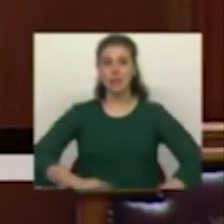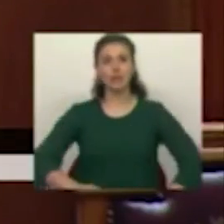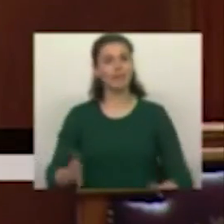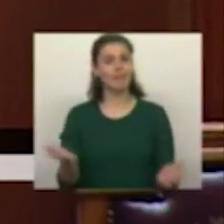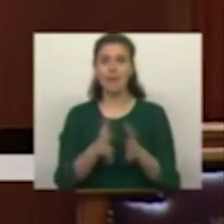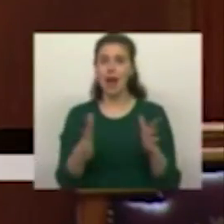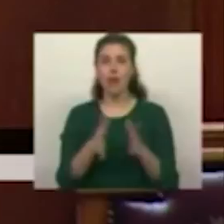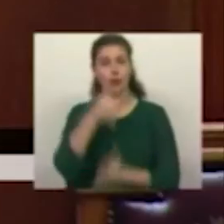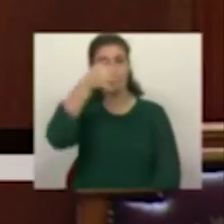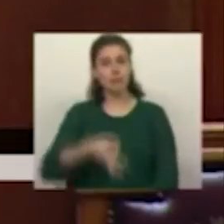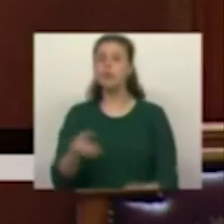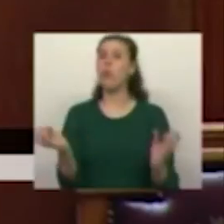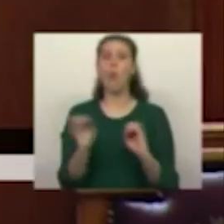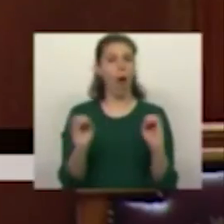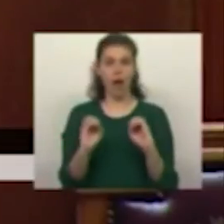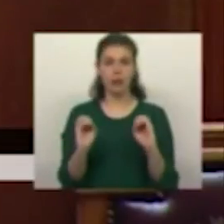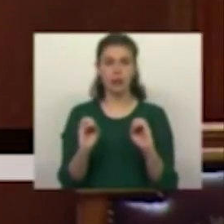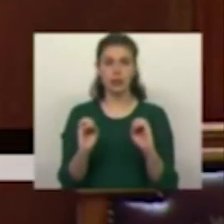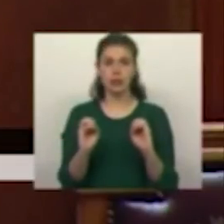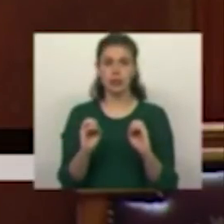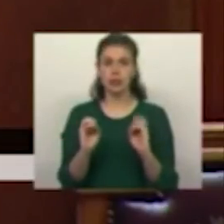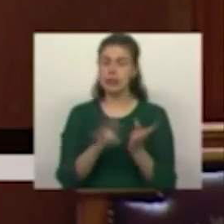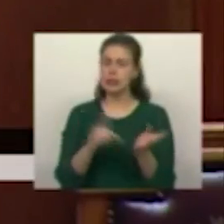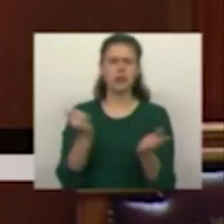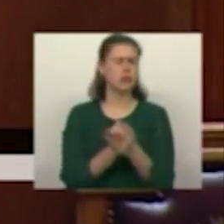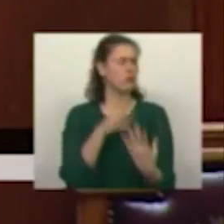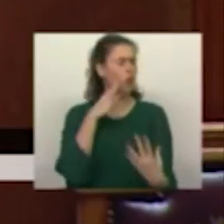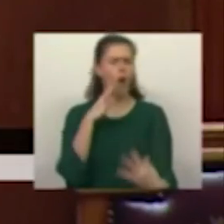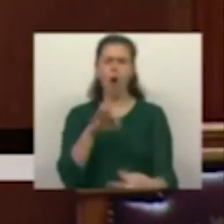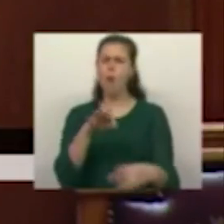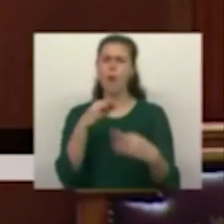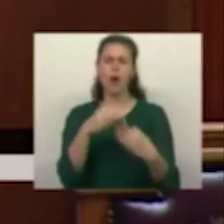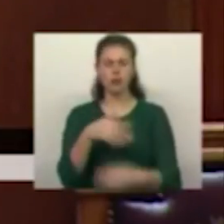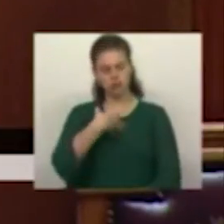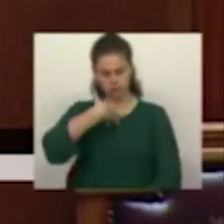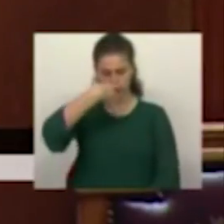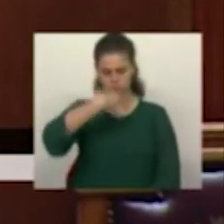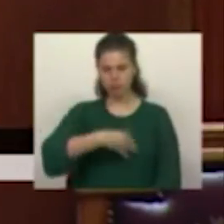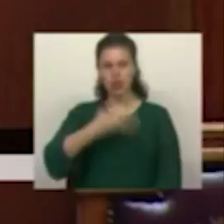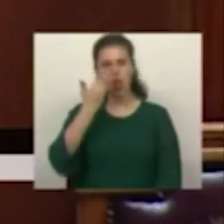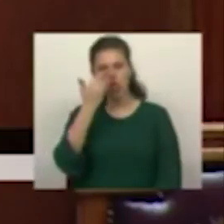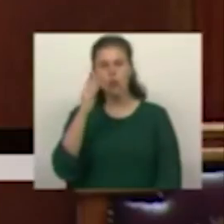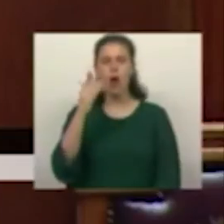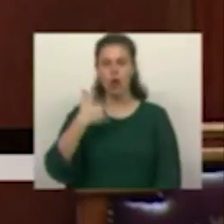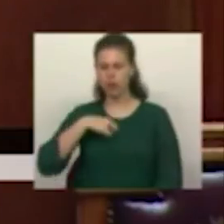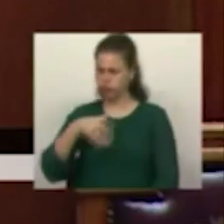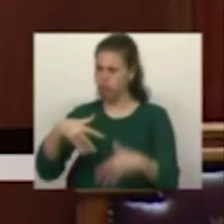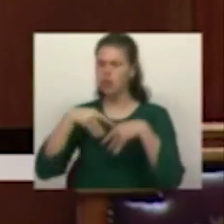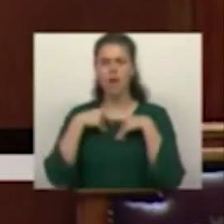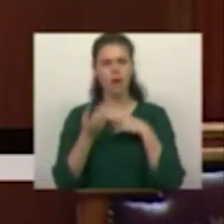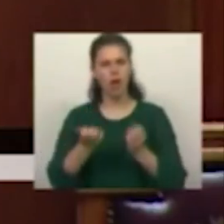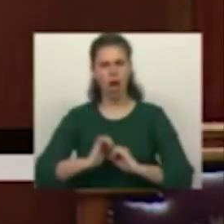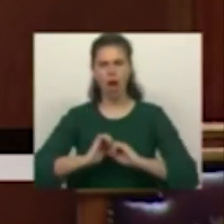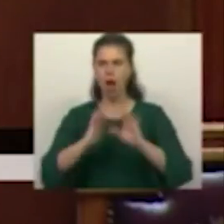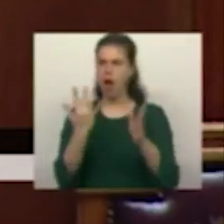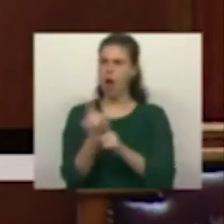nós não temos maioria absoluta. E será sempre com normalidade e humildade democrática que nós aceitaremos,